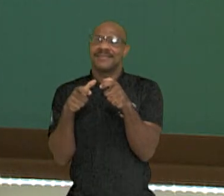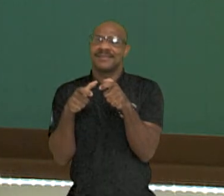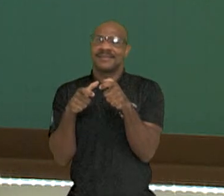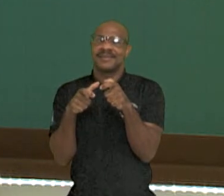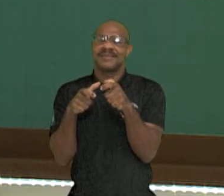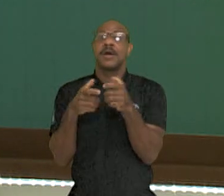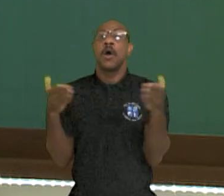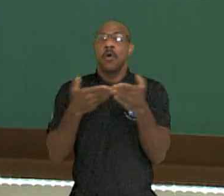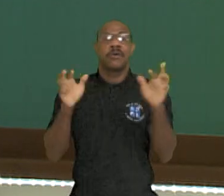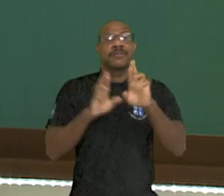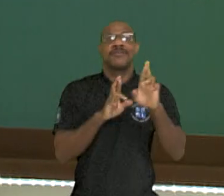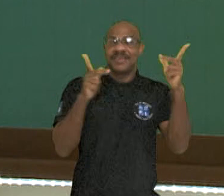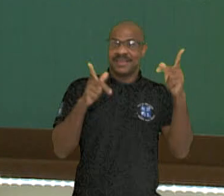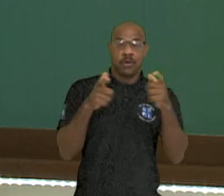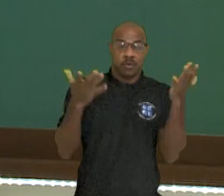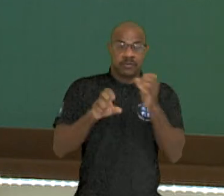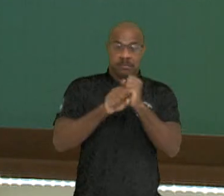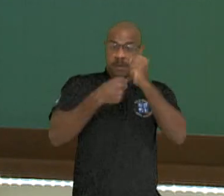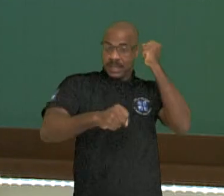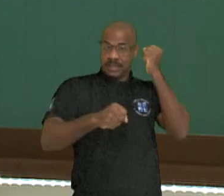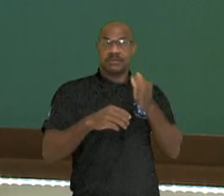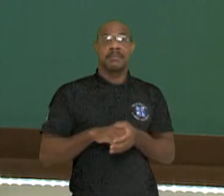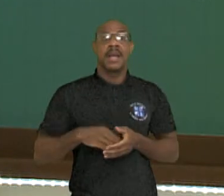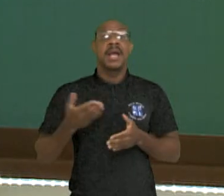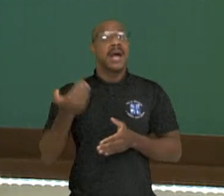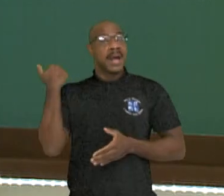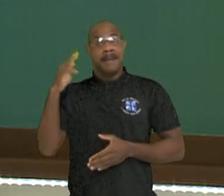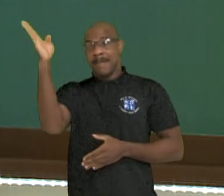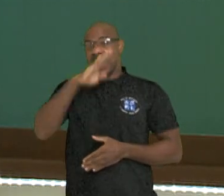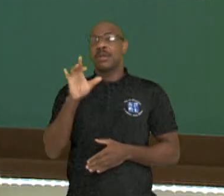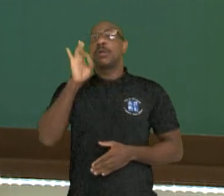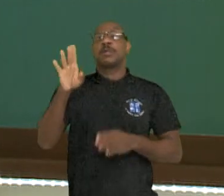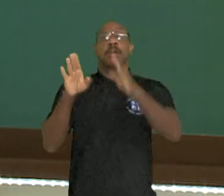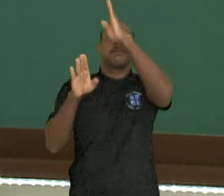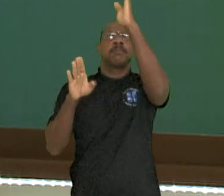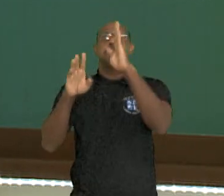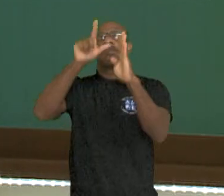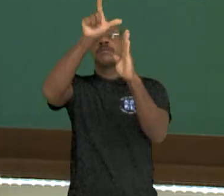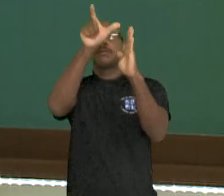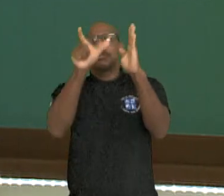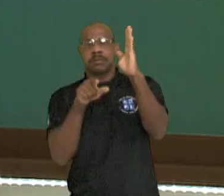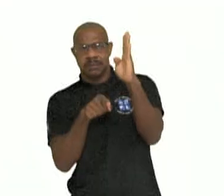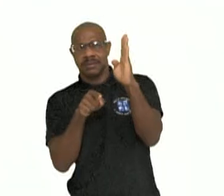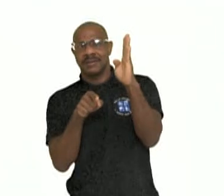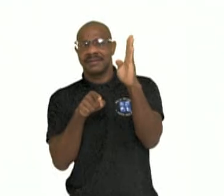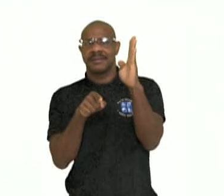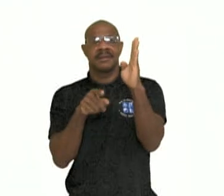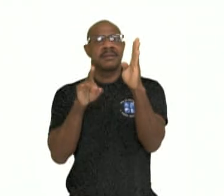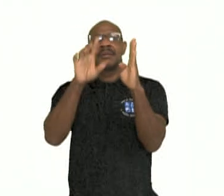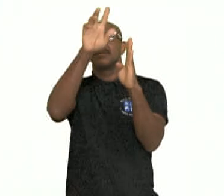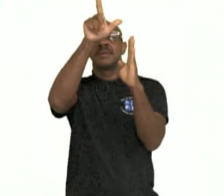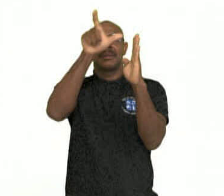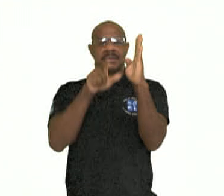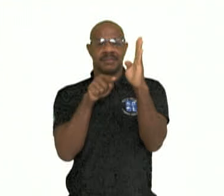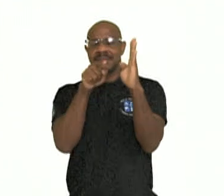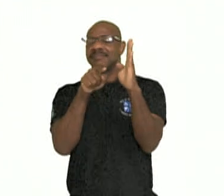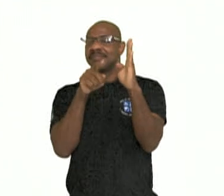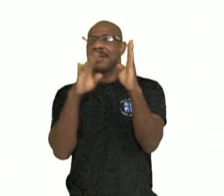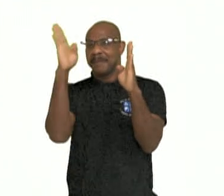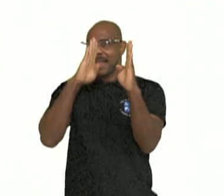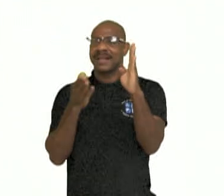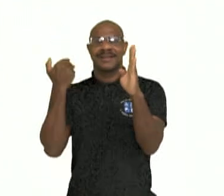territorial do Brasil hoje. Mas o que era ocupado pelos colonizadores quando chegaram aqui é esta porção